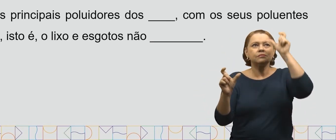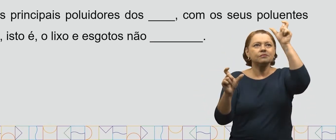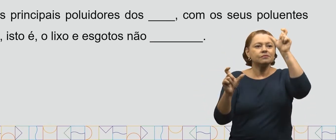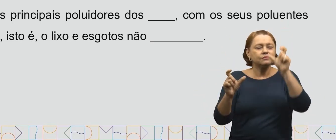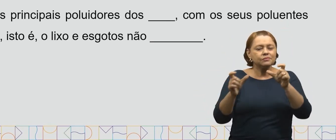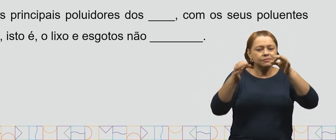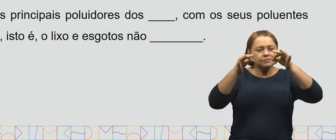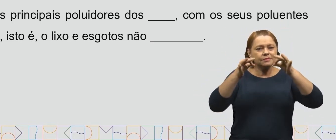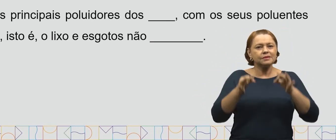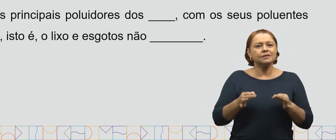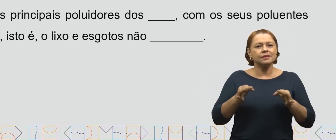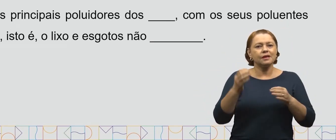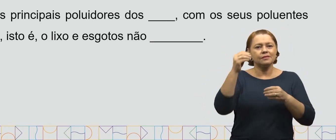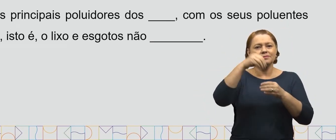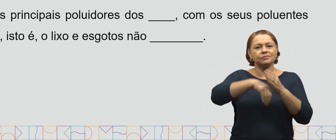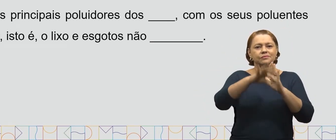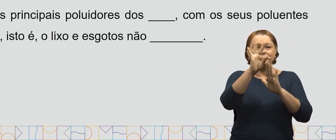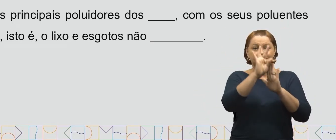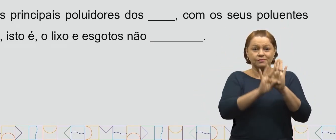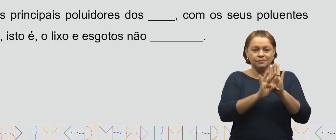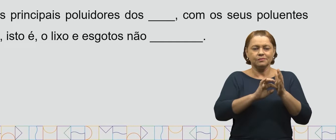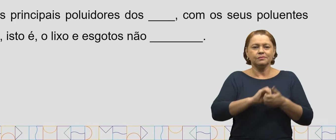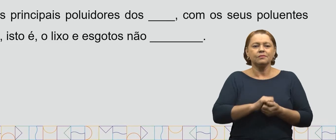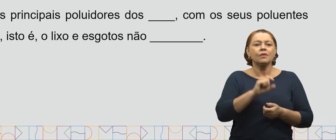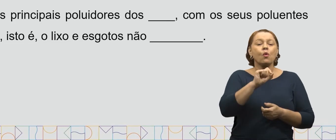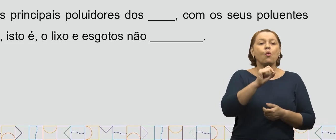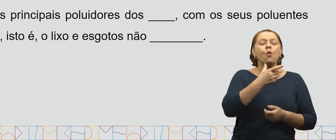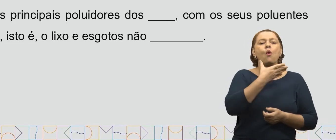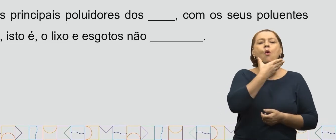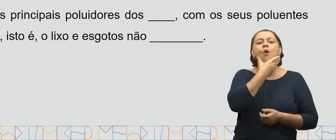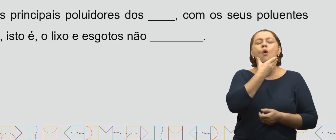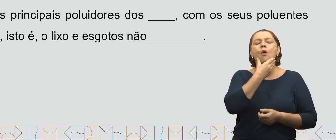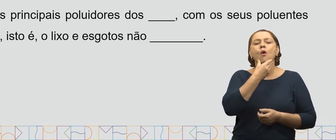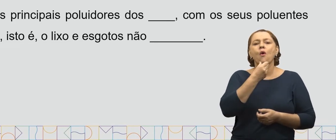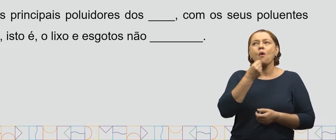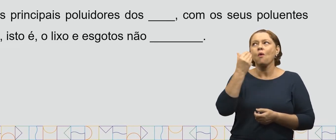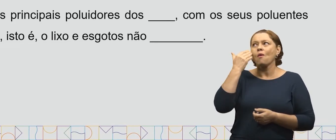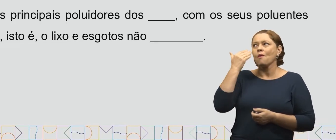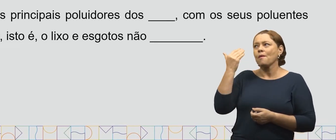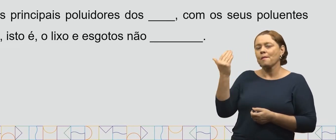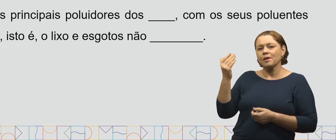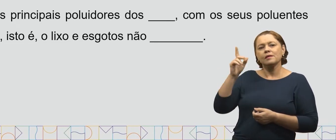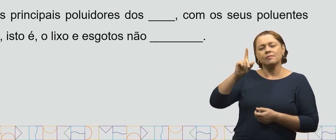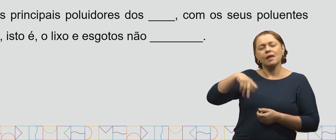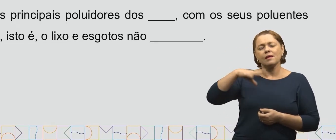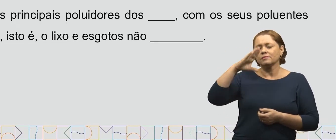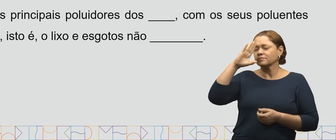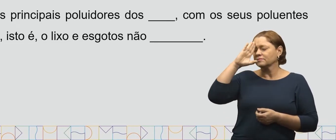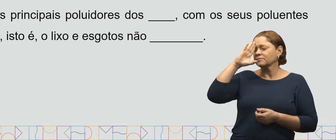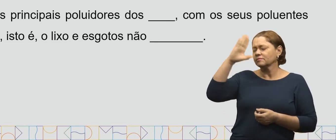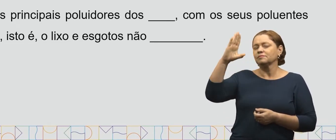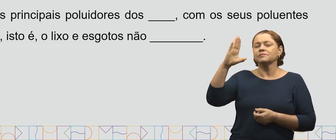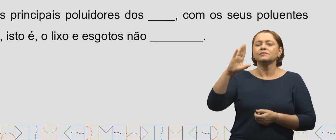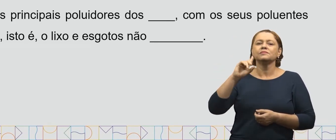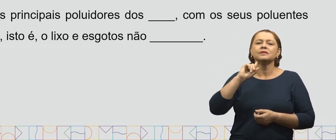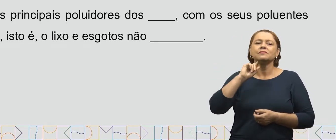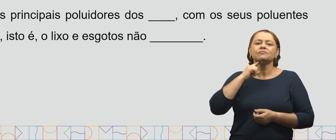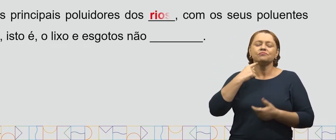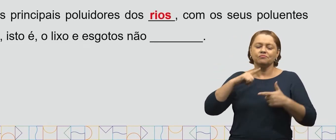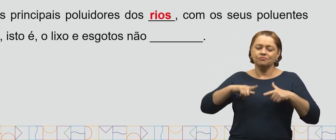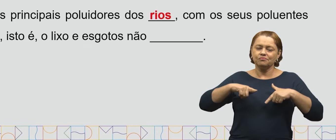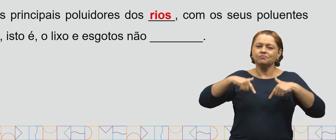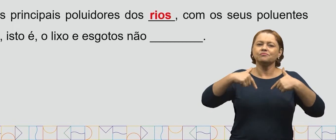palavras corretamente no texto. Vamos comigo. O homem é um dos principais poluidores